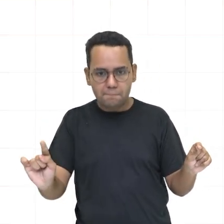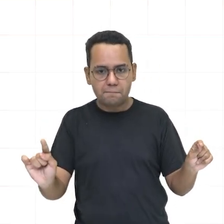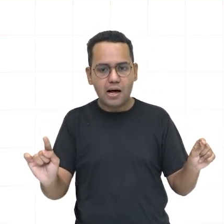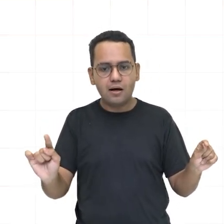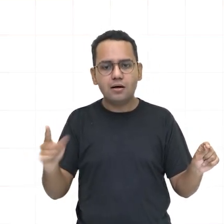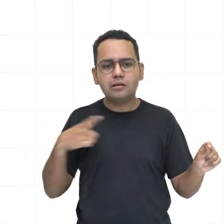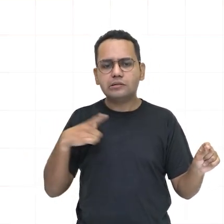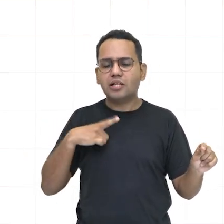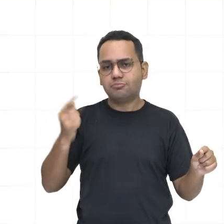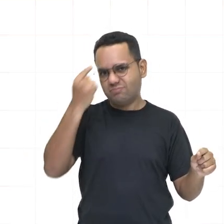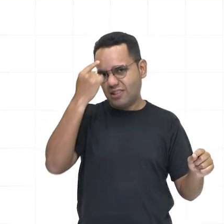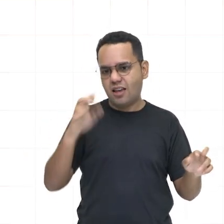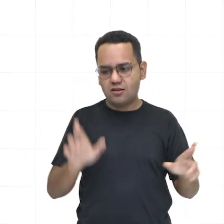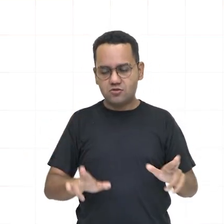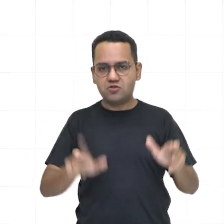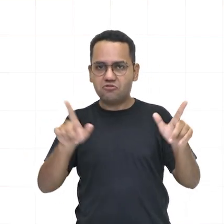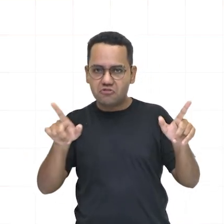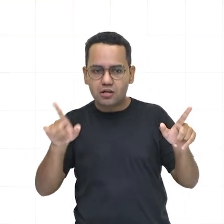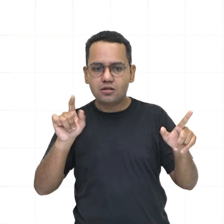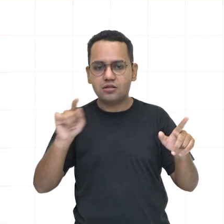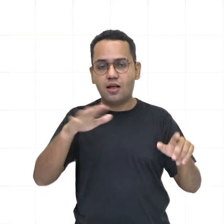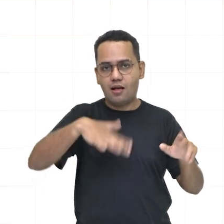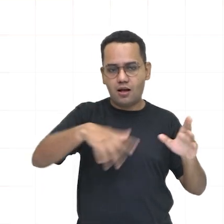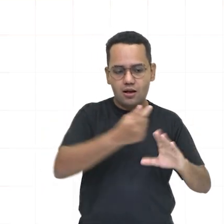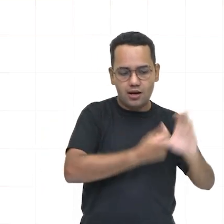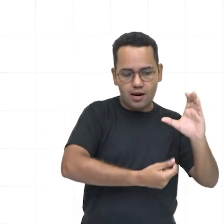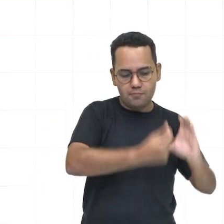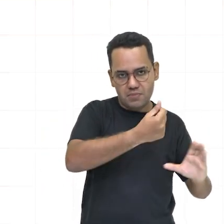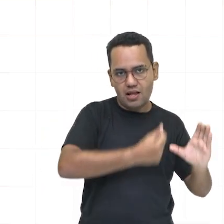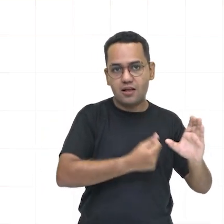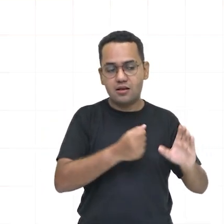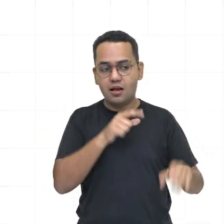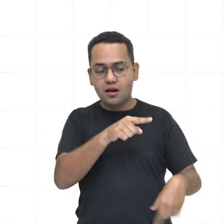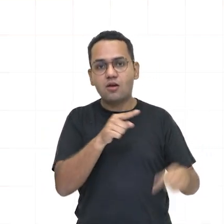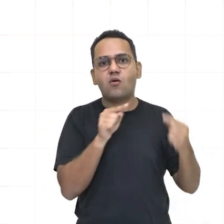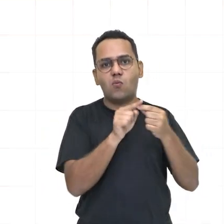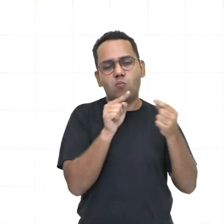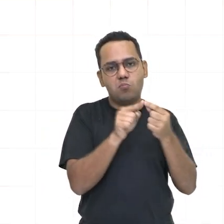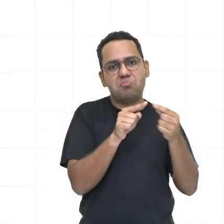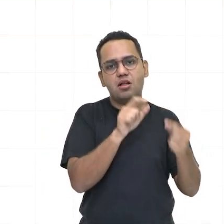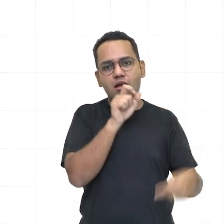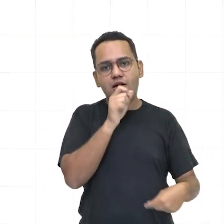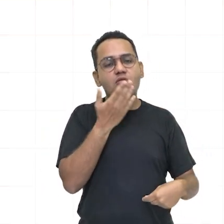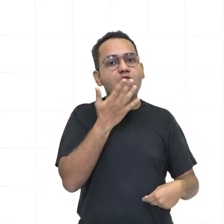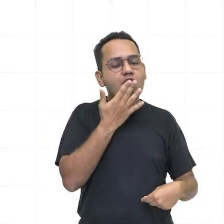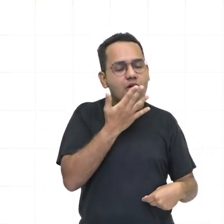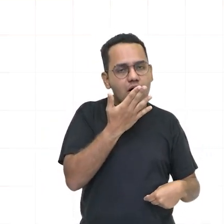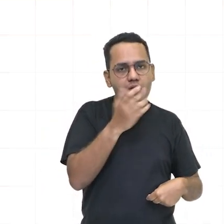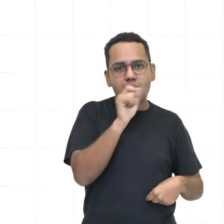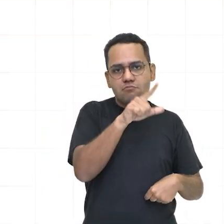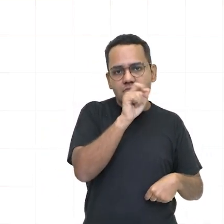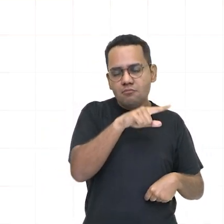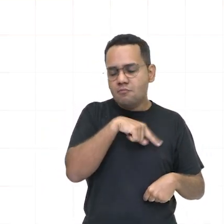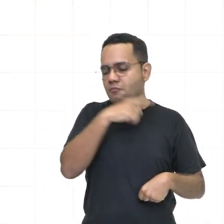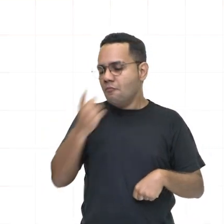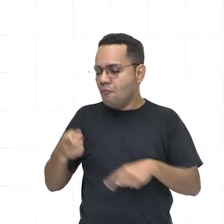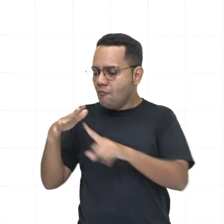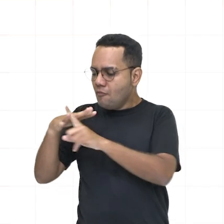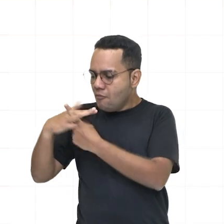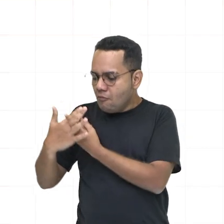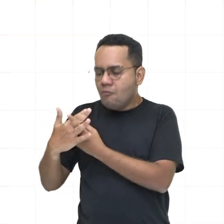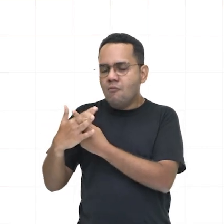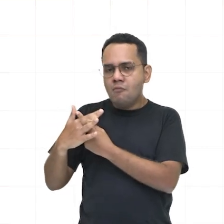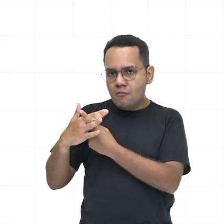as contendas entre o mundo capitalista, que era aquele azul lá do mapa, e o socialista, que era o representado em